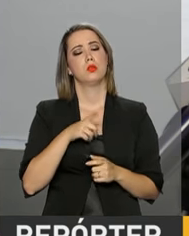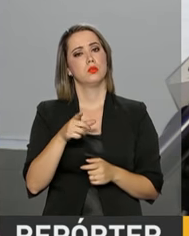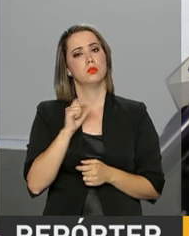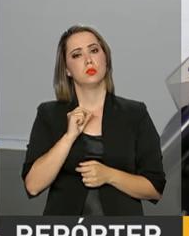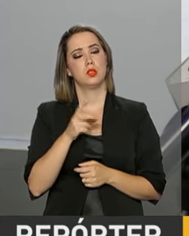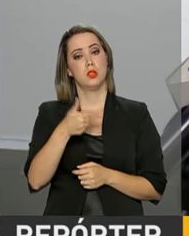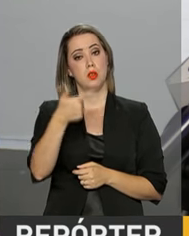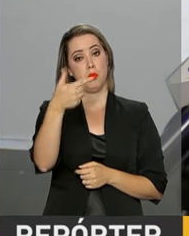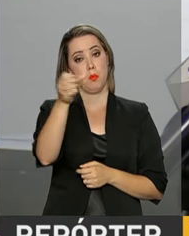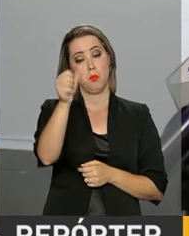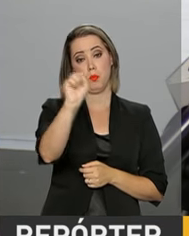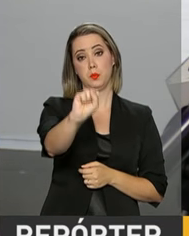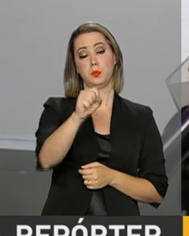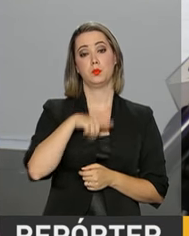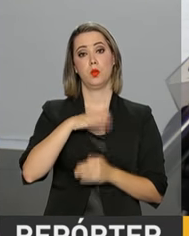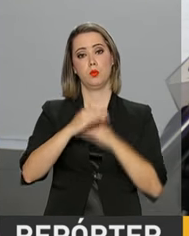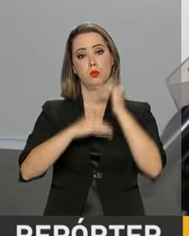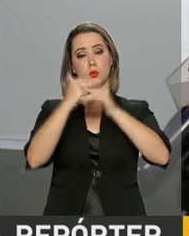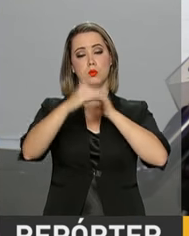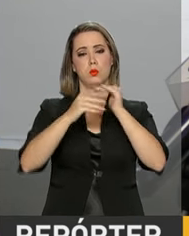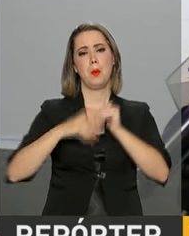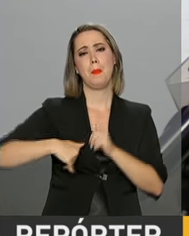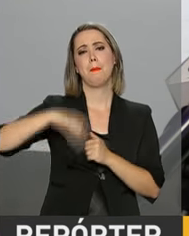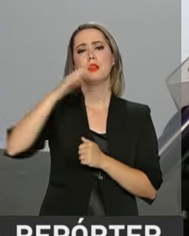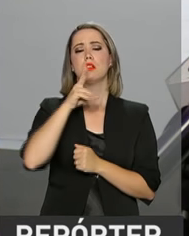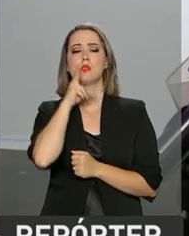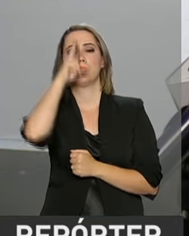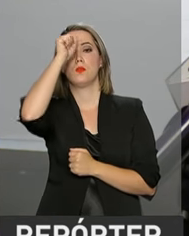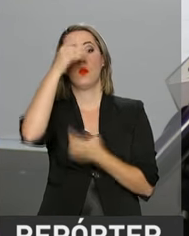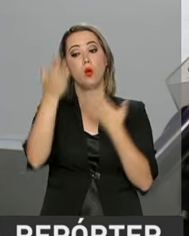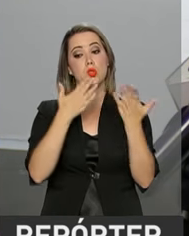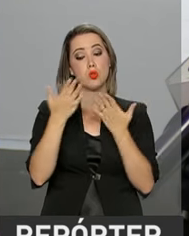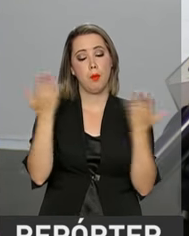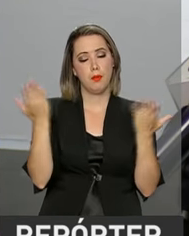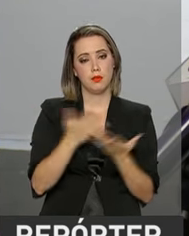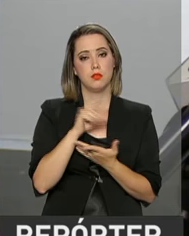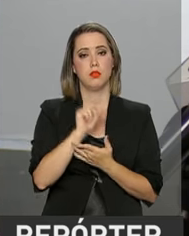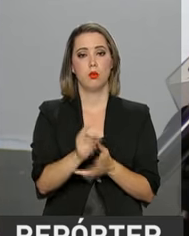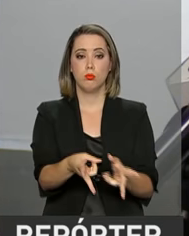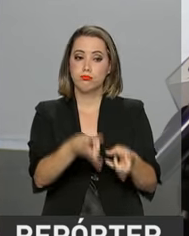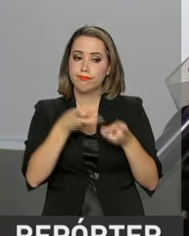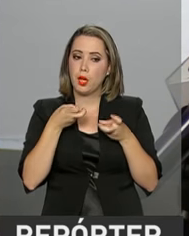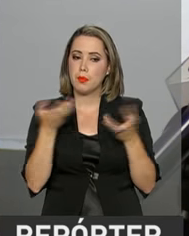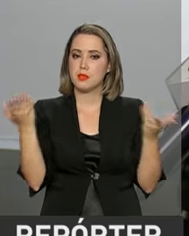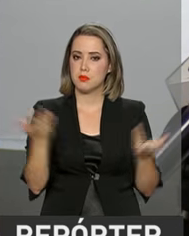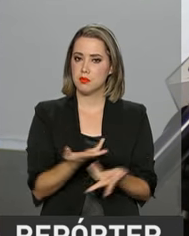crescimento mais fortes do que o estrelado portanto